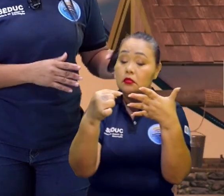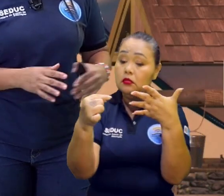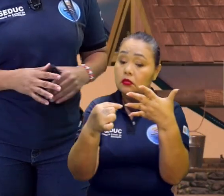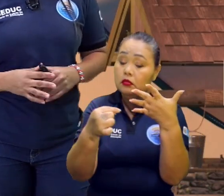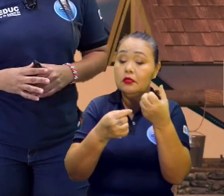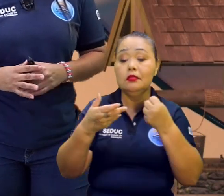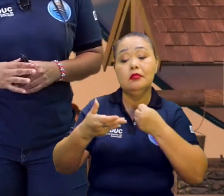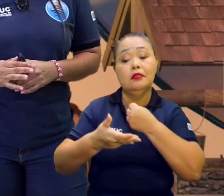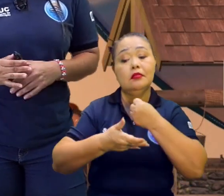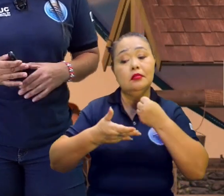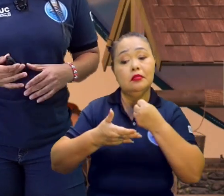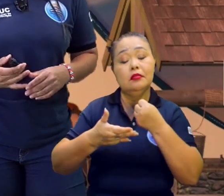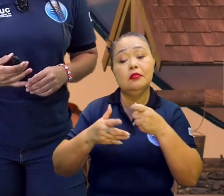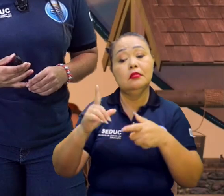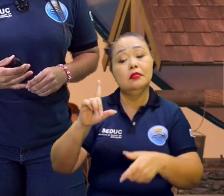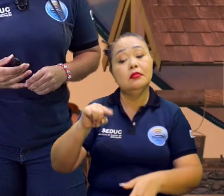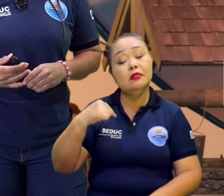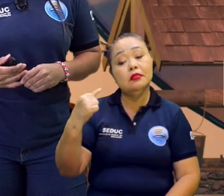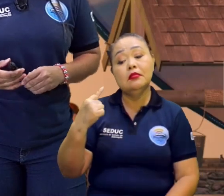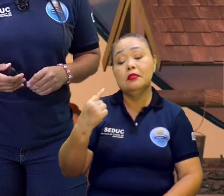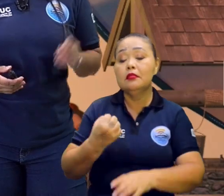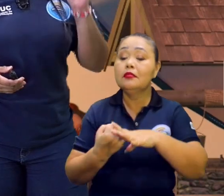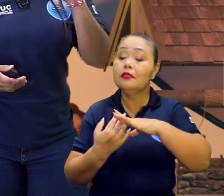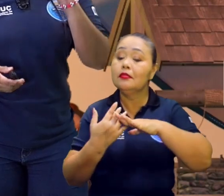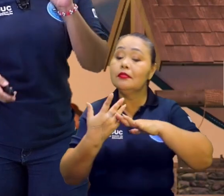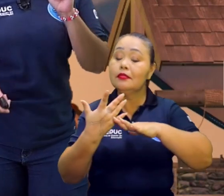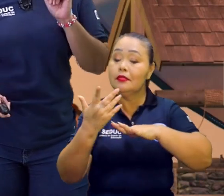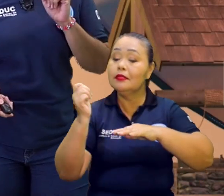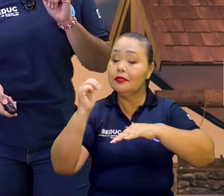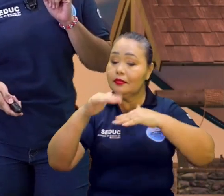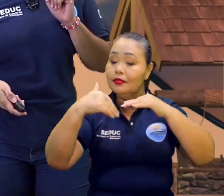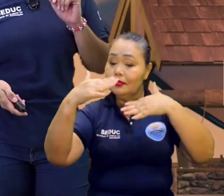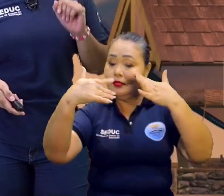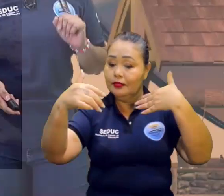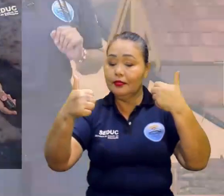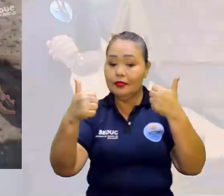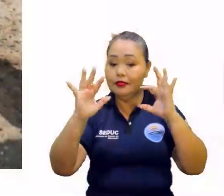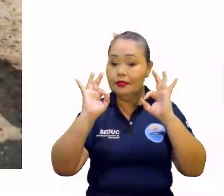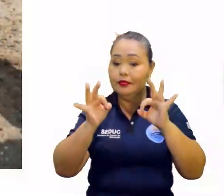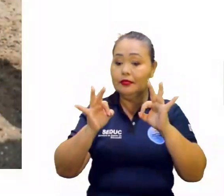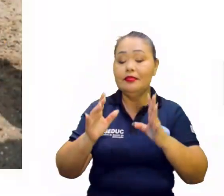que essa planta consiga se desenvolver. Tá certo? Então, joga lá de novo.